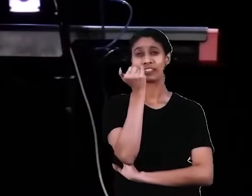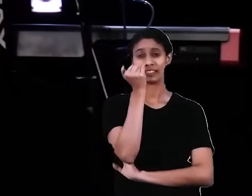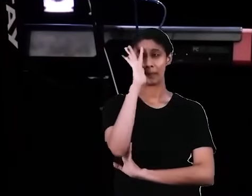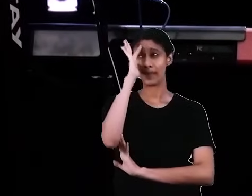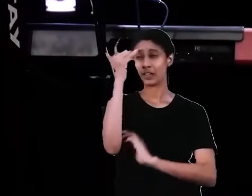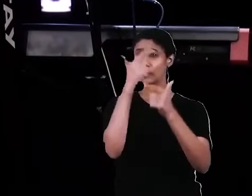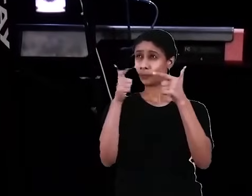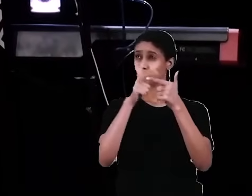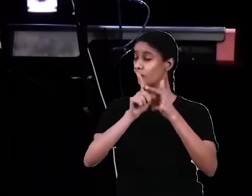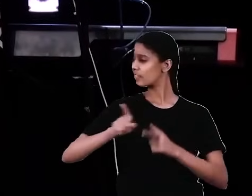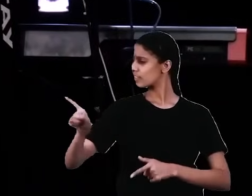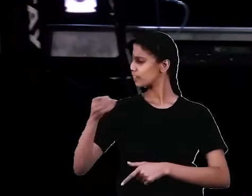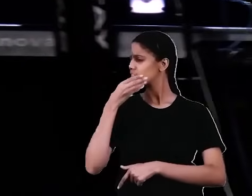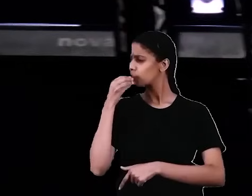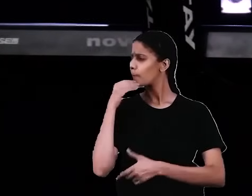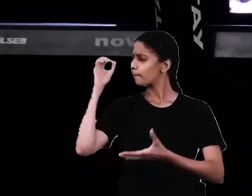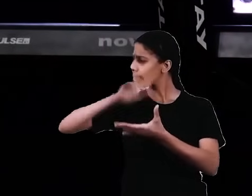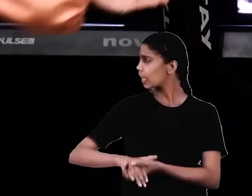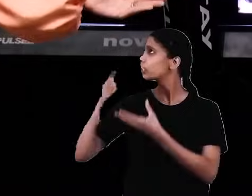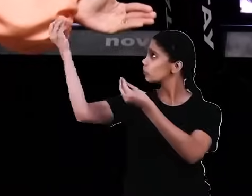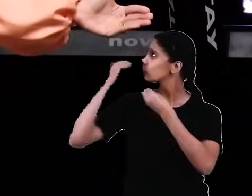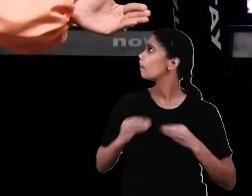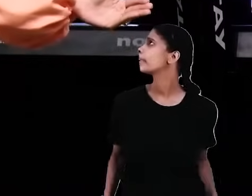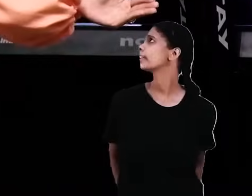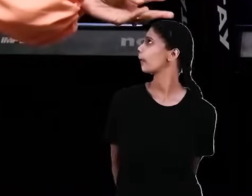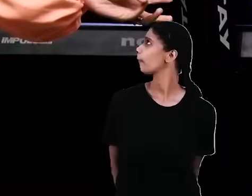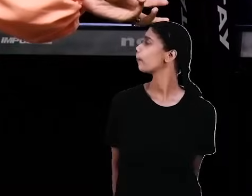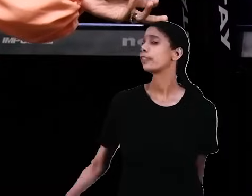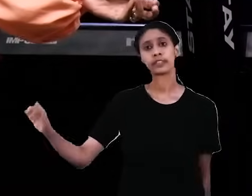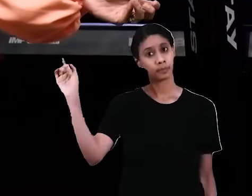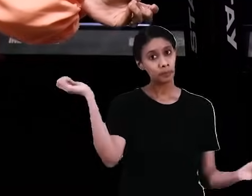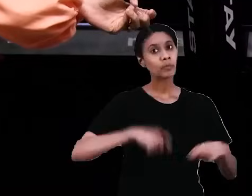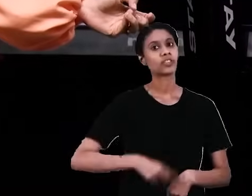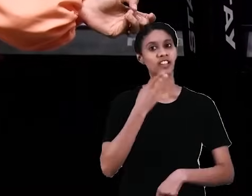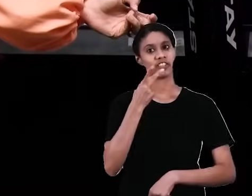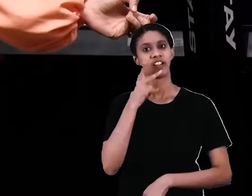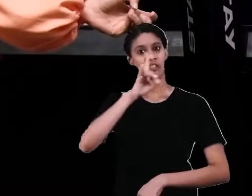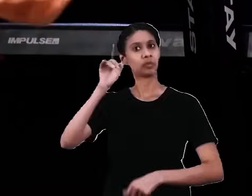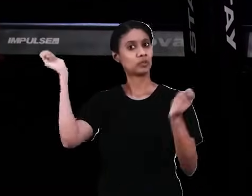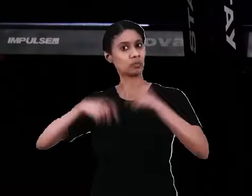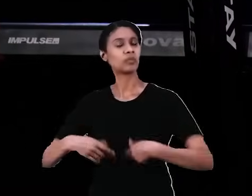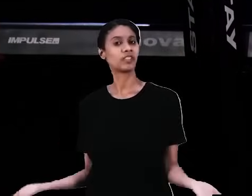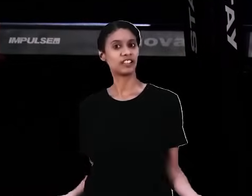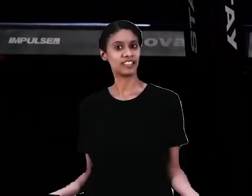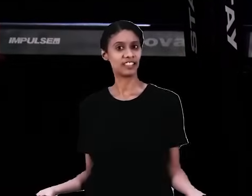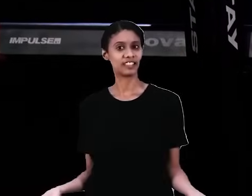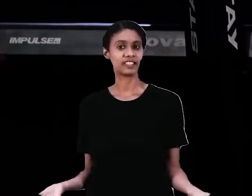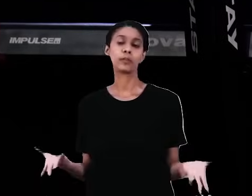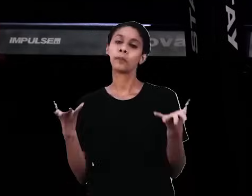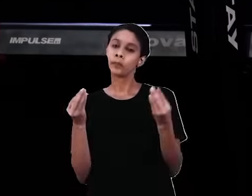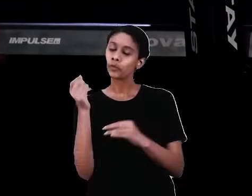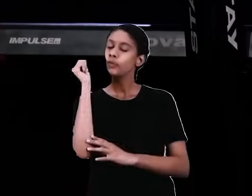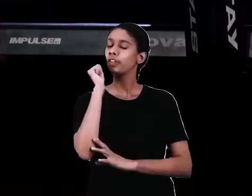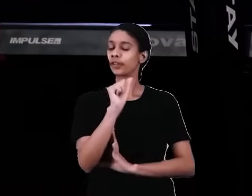os problemas desse traste, desse marido que o Senhor me deu. Poderia ou não poderia? Como talvez muitas